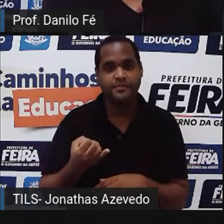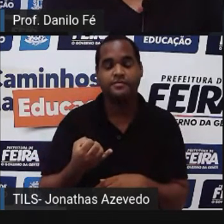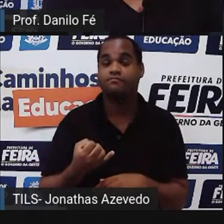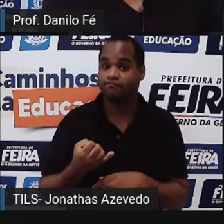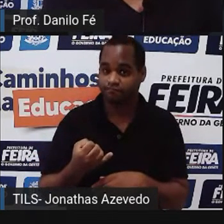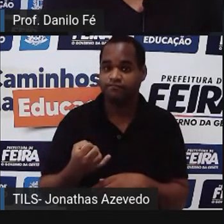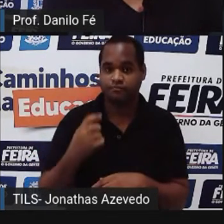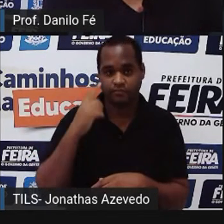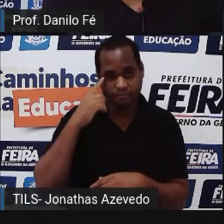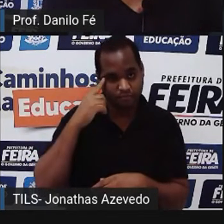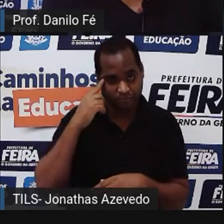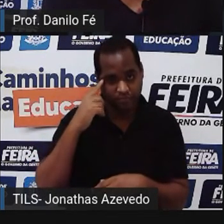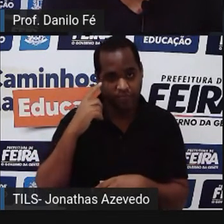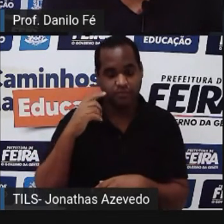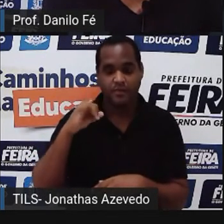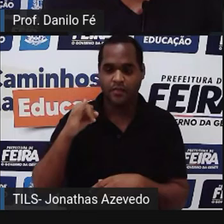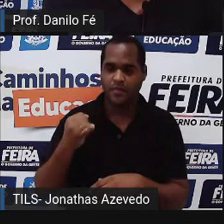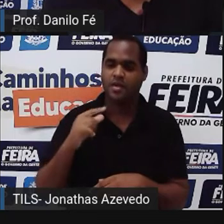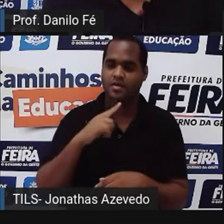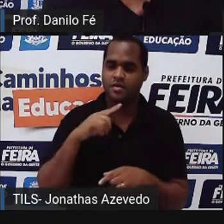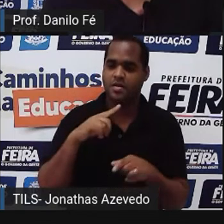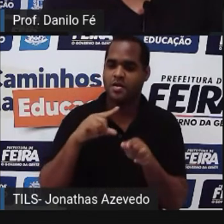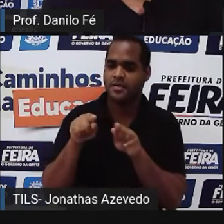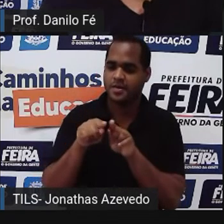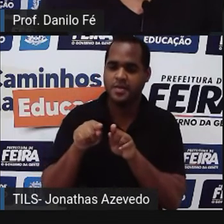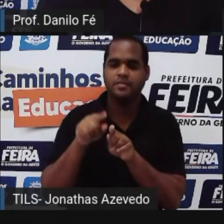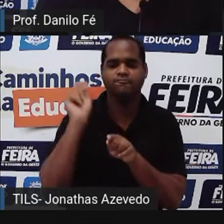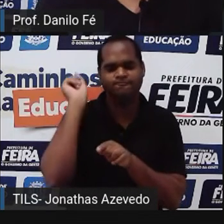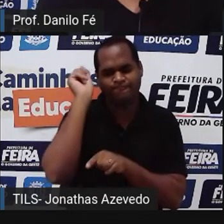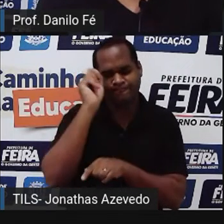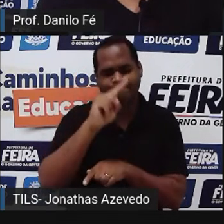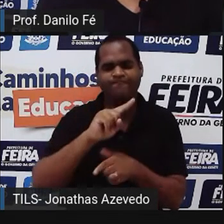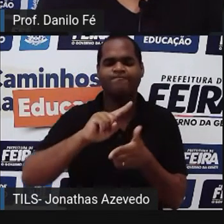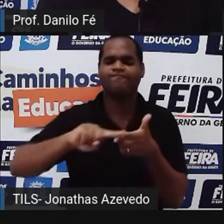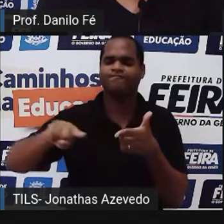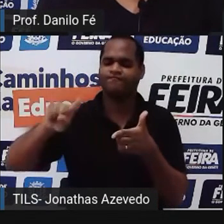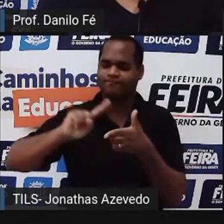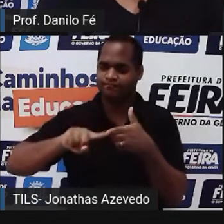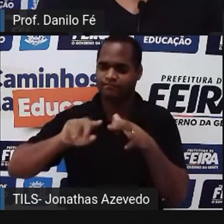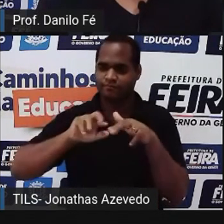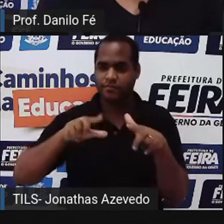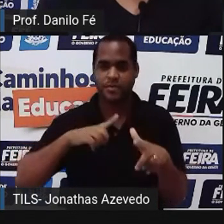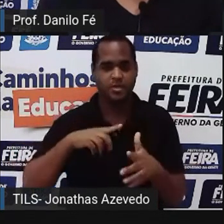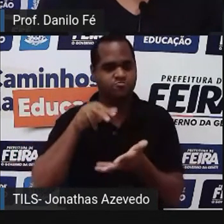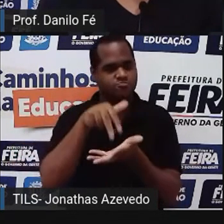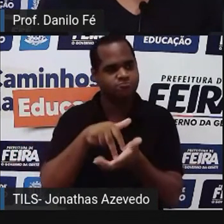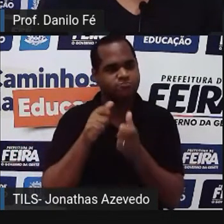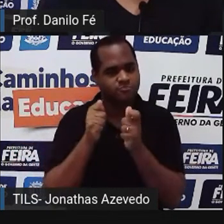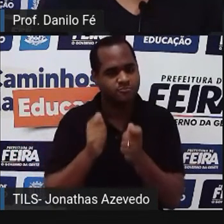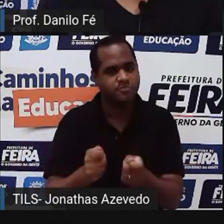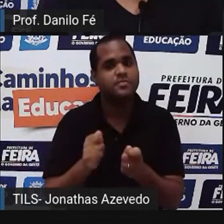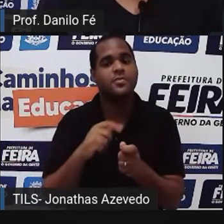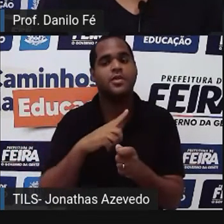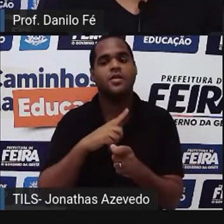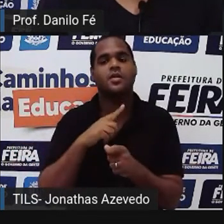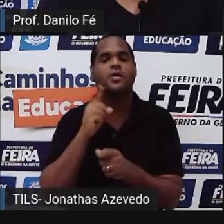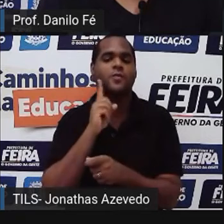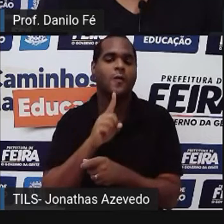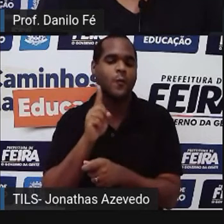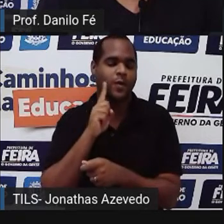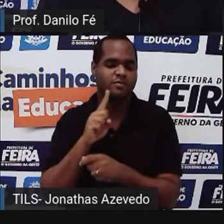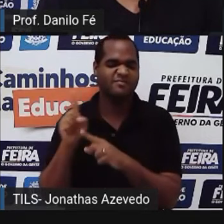ainda, também em grande dificuldade, ainda oferecia resistência aos Estados